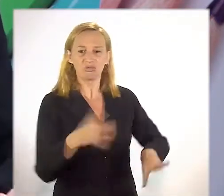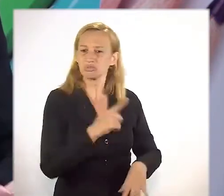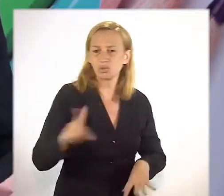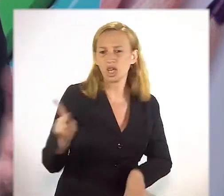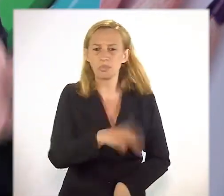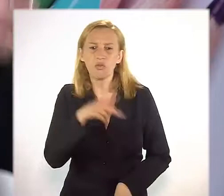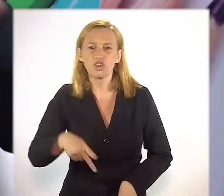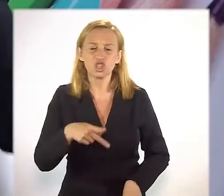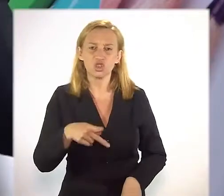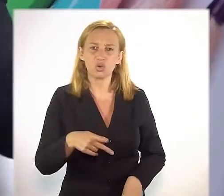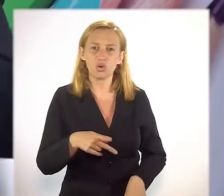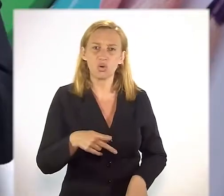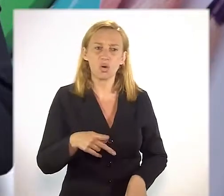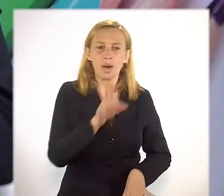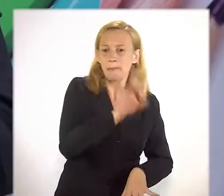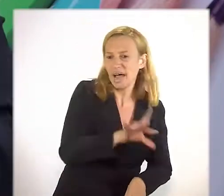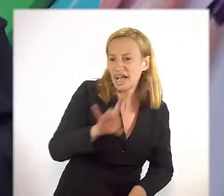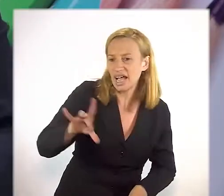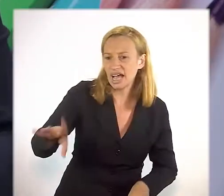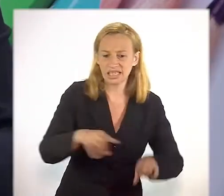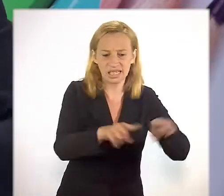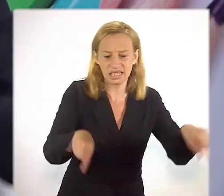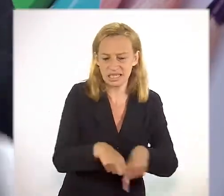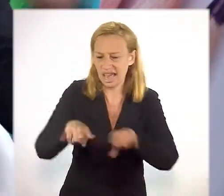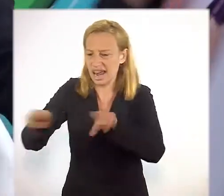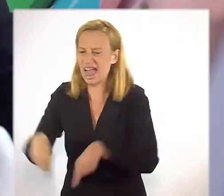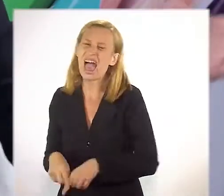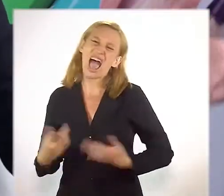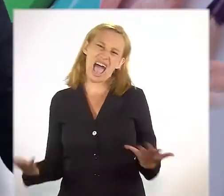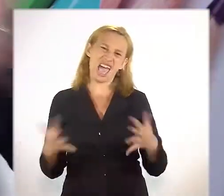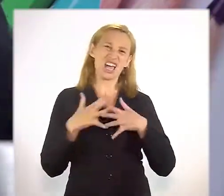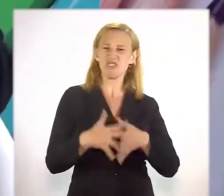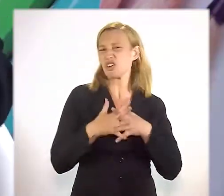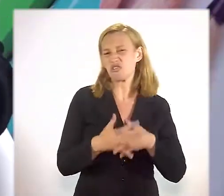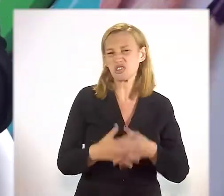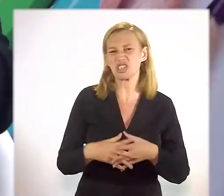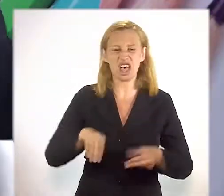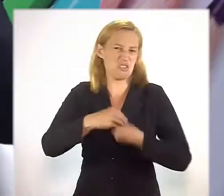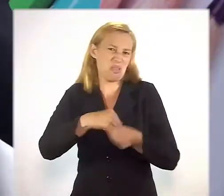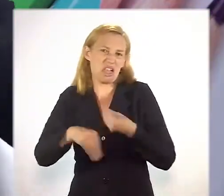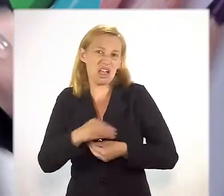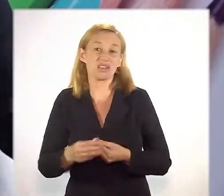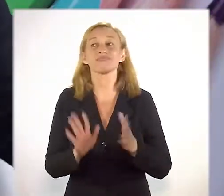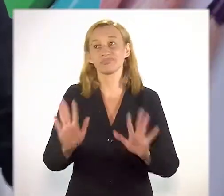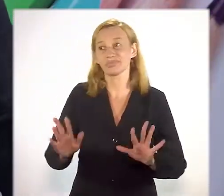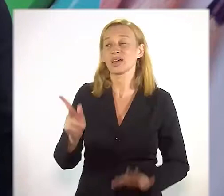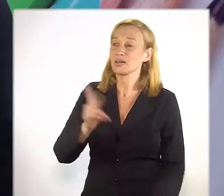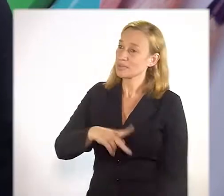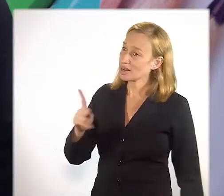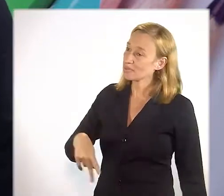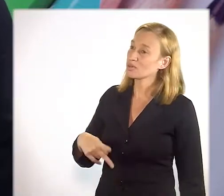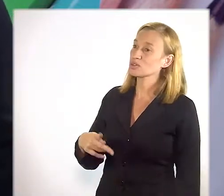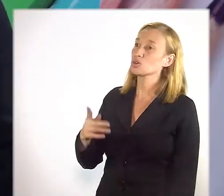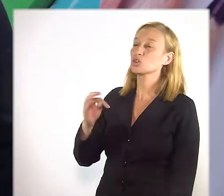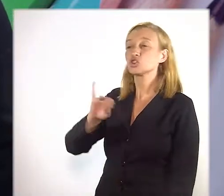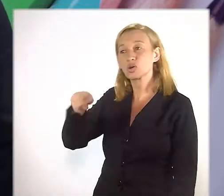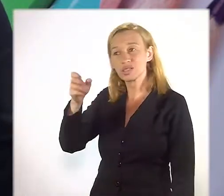tem professor fixo para cada turma. É uma bagunça? Com a palavra, professor José